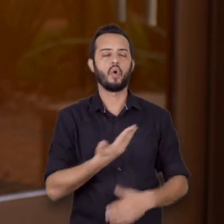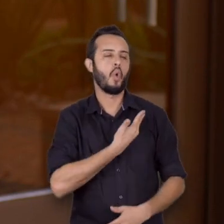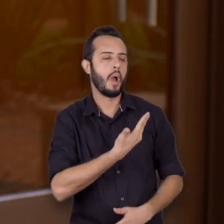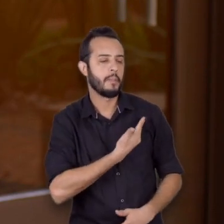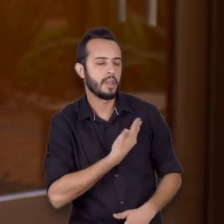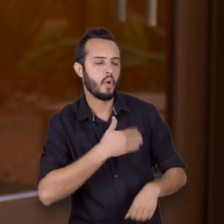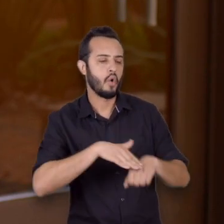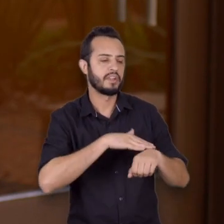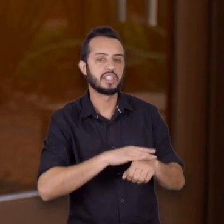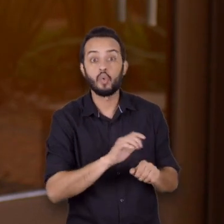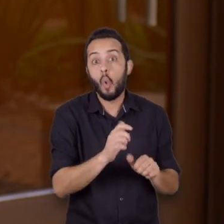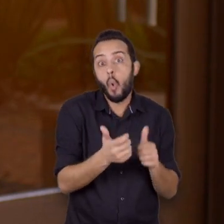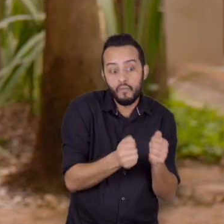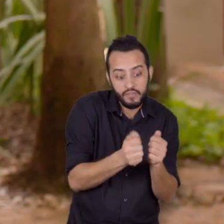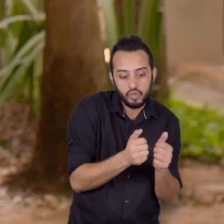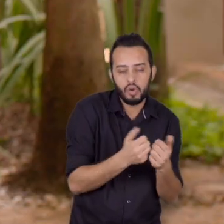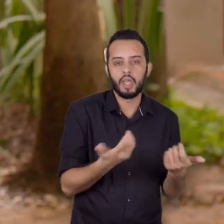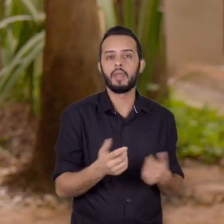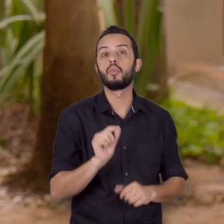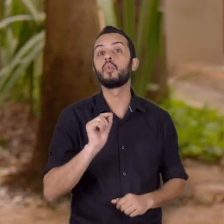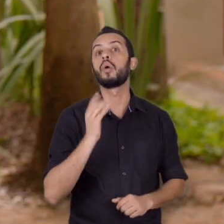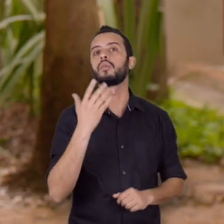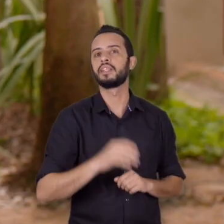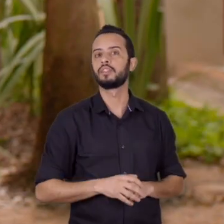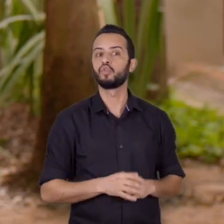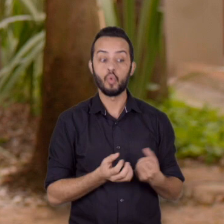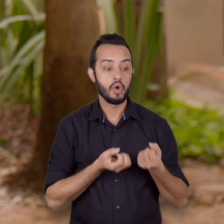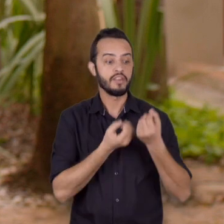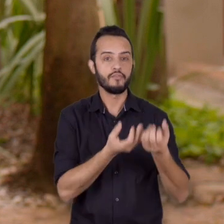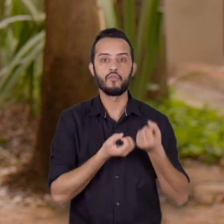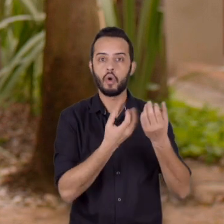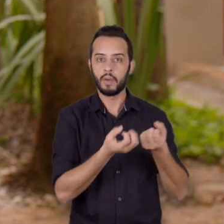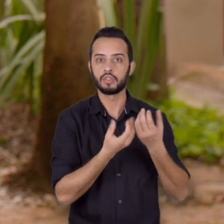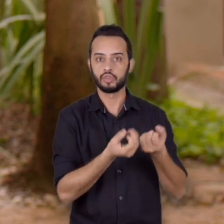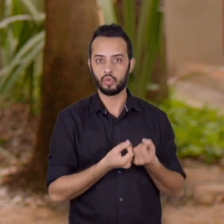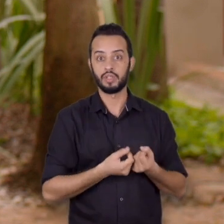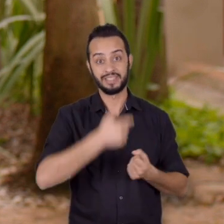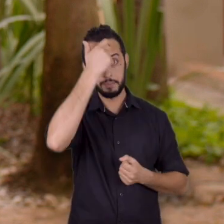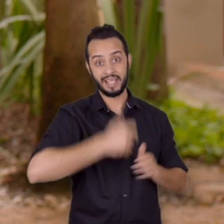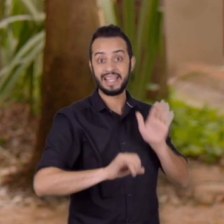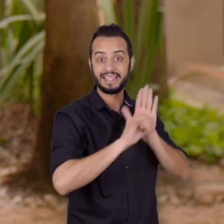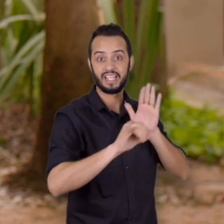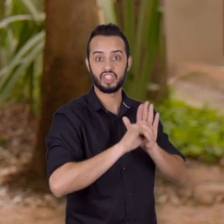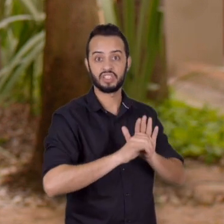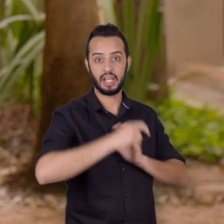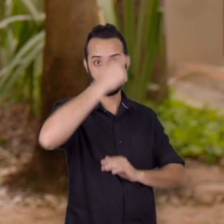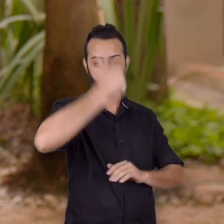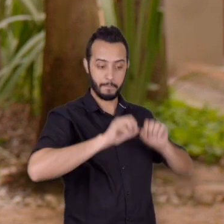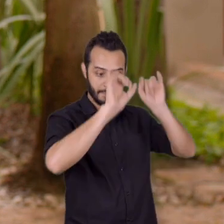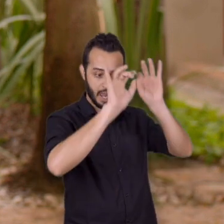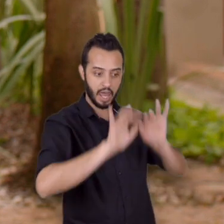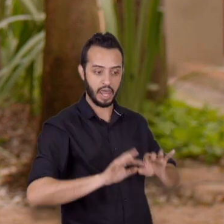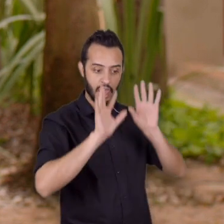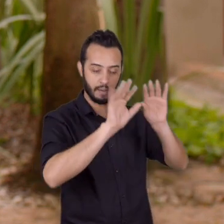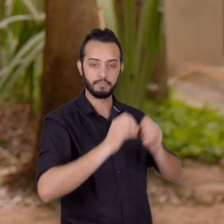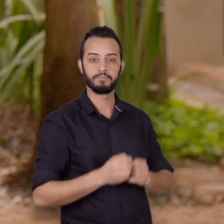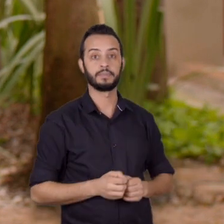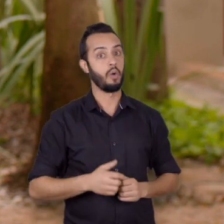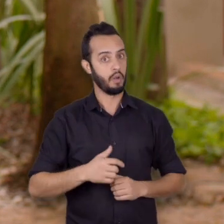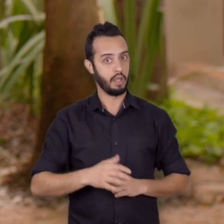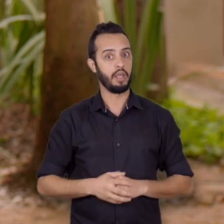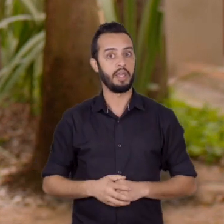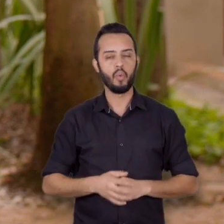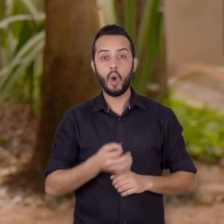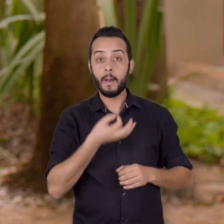meus amigos, ou estamos num videogame, eu estou gerando dados e metadados sobre mim. O que eu digo pode